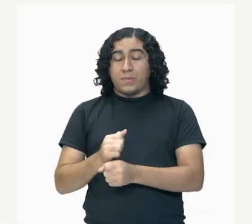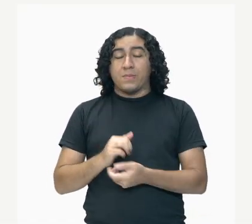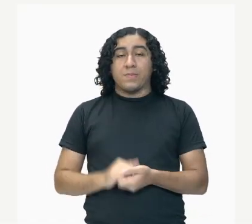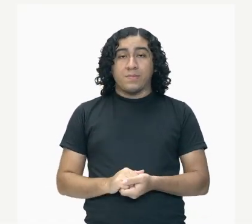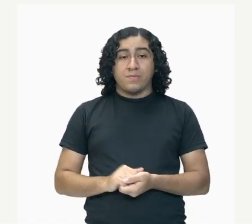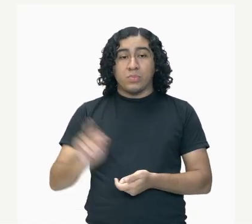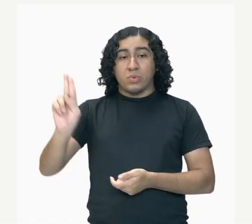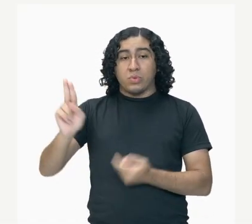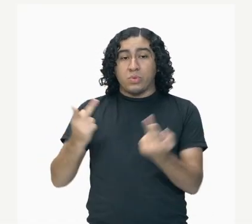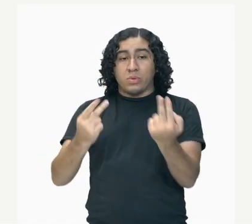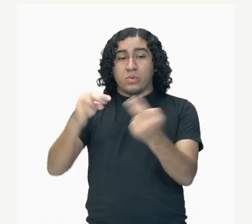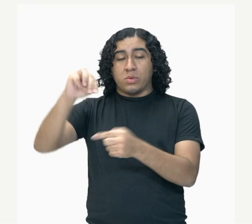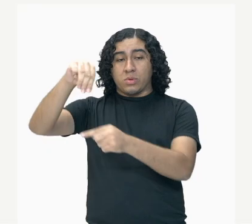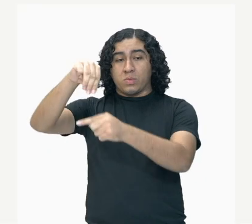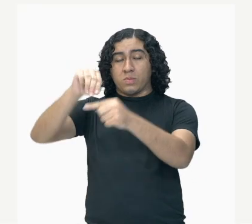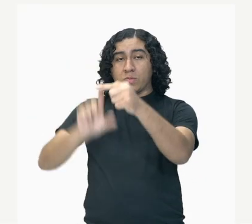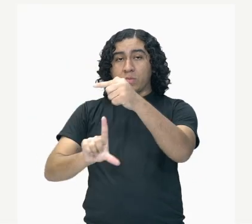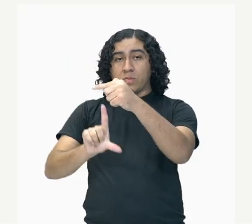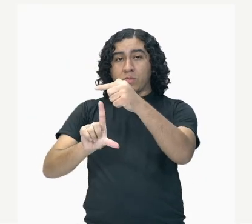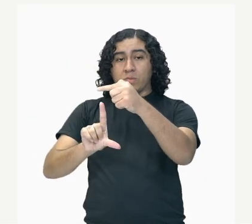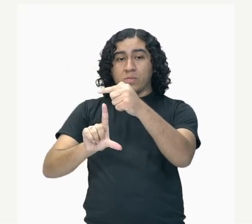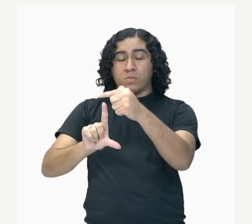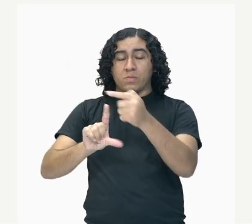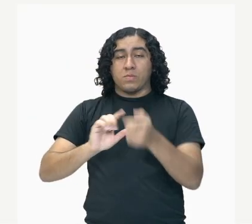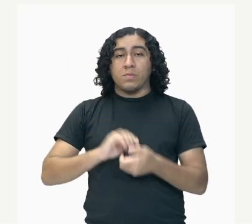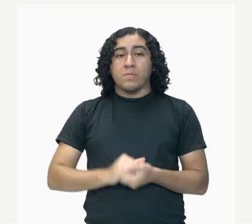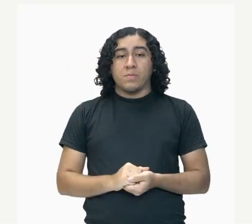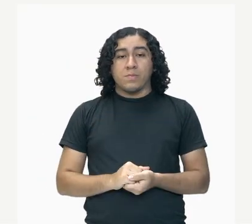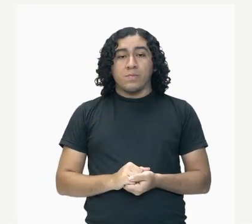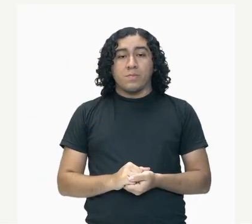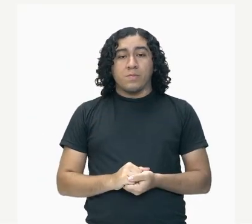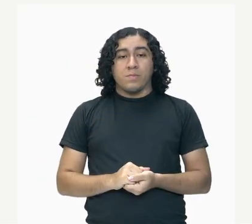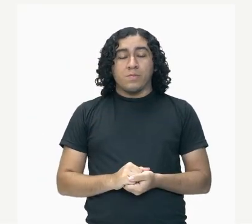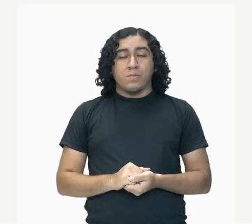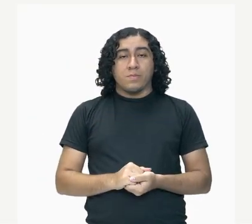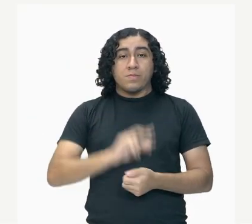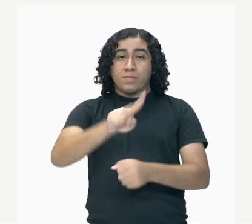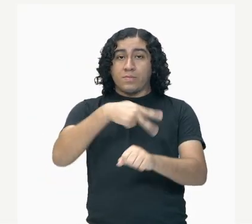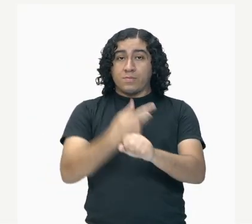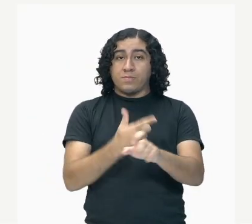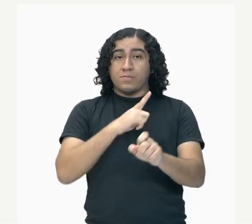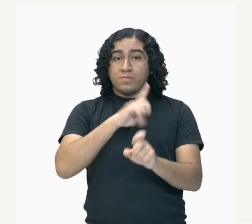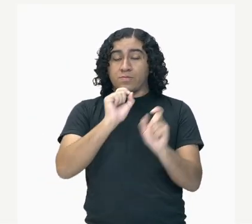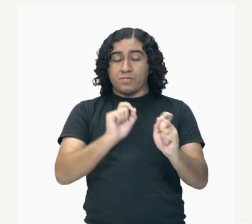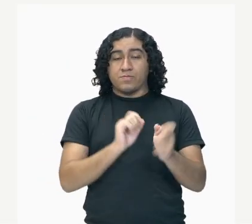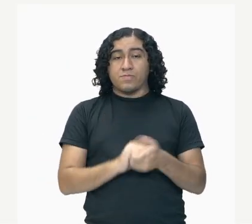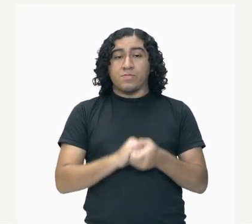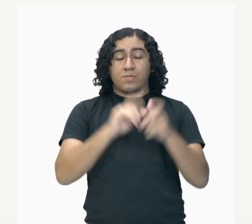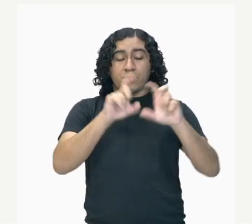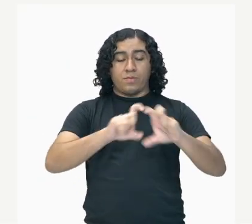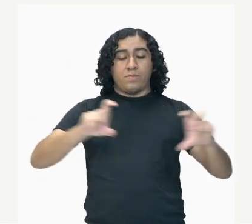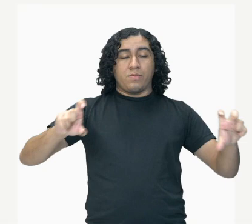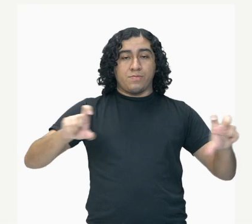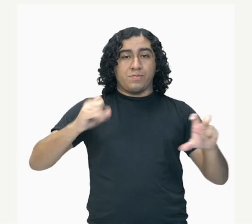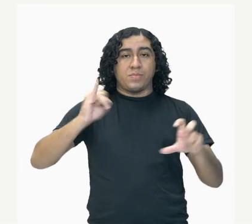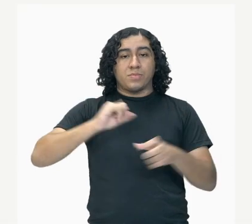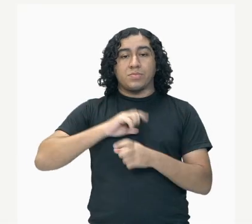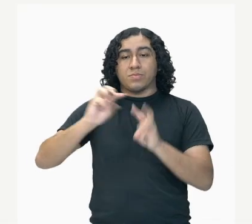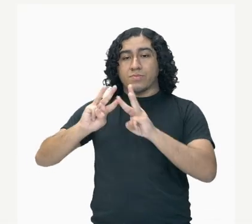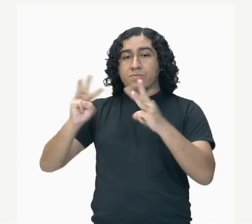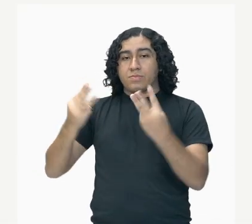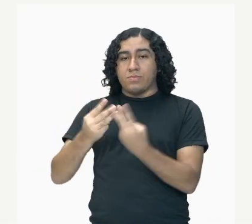densidade linear é a massa dividido pelo comprimento E aí nós temos aqui no anunciado que a massa tá aqui